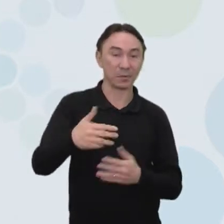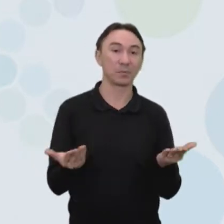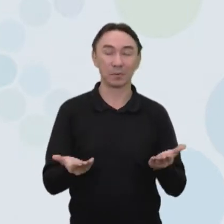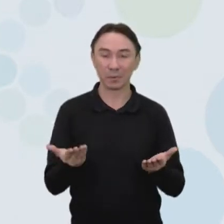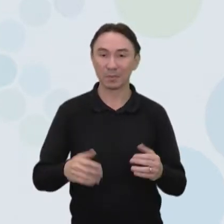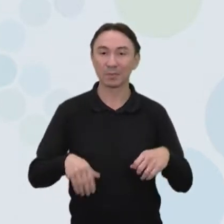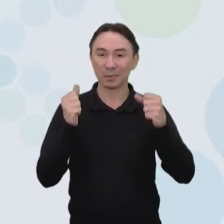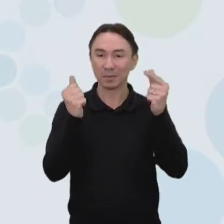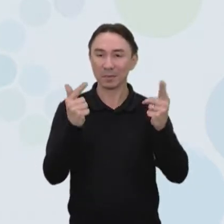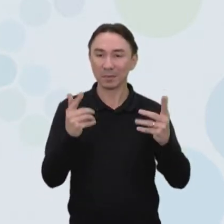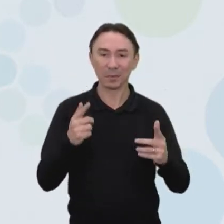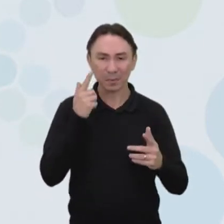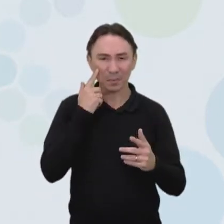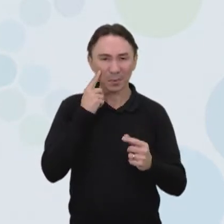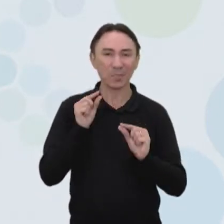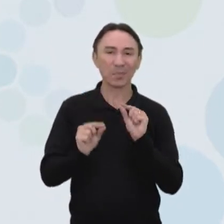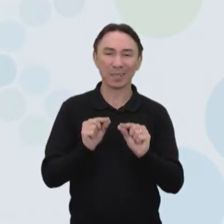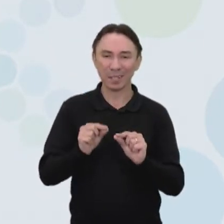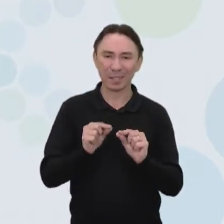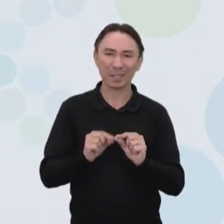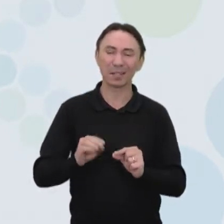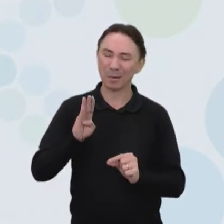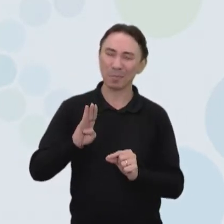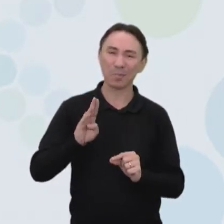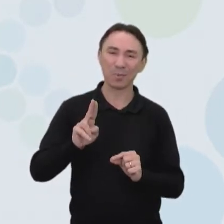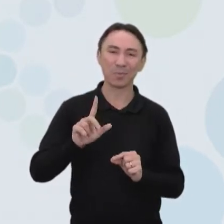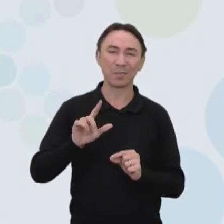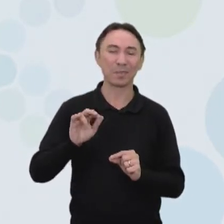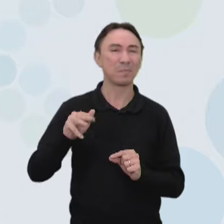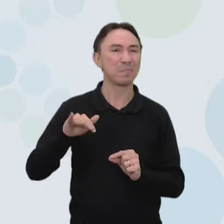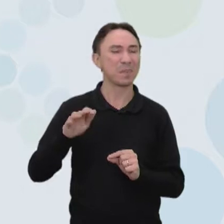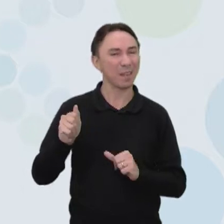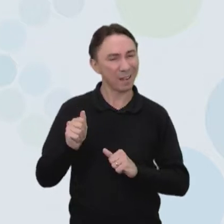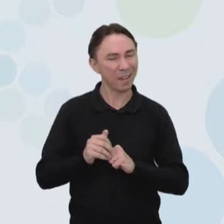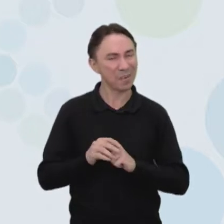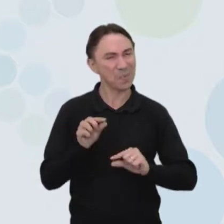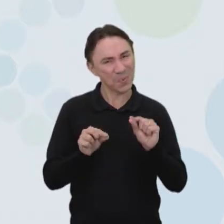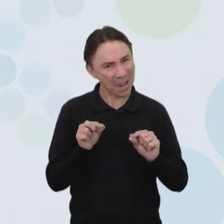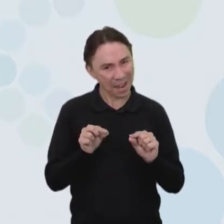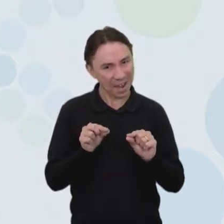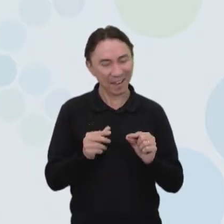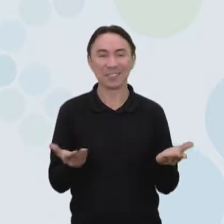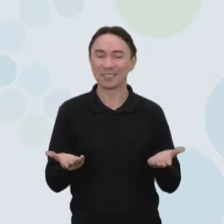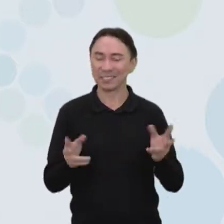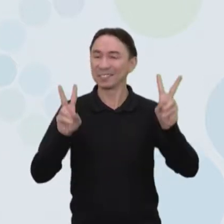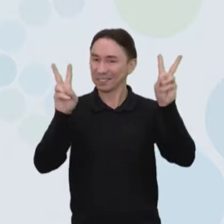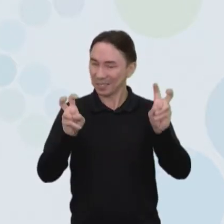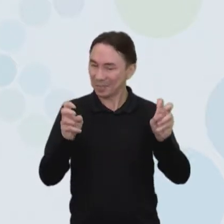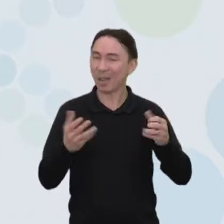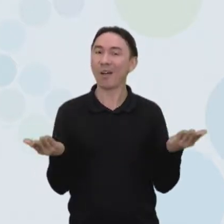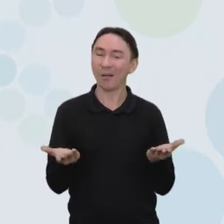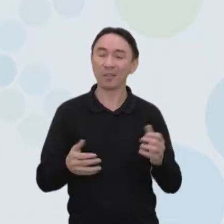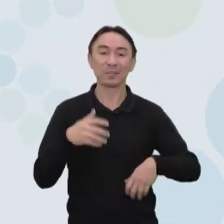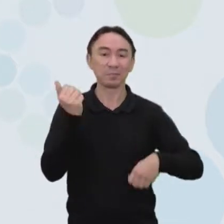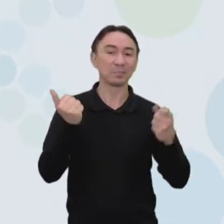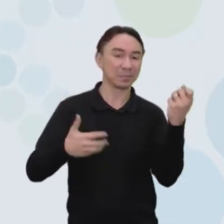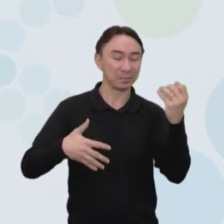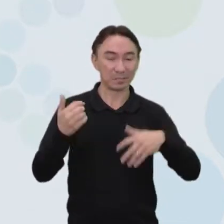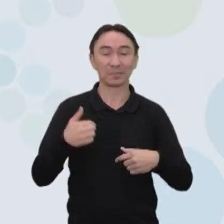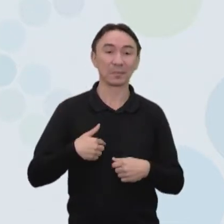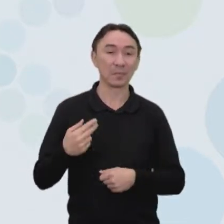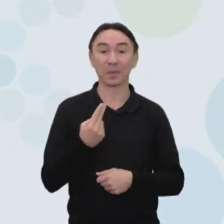sobre bulimia, exato, um tema super importante que a gente vai retratar aqui para vocês. Eu sou a